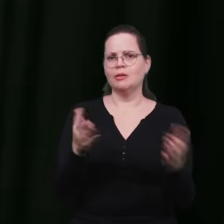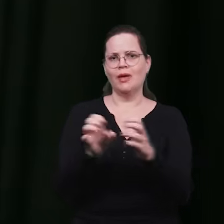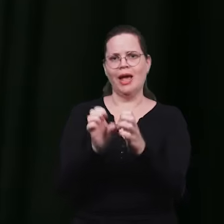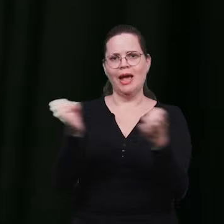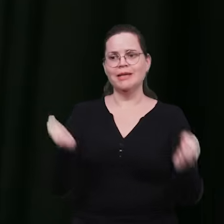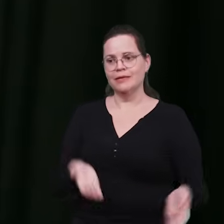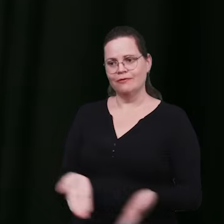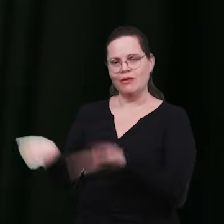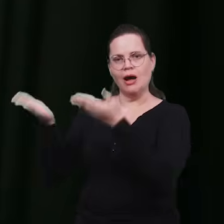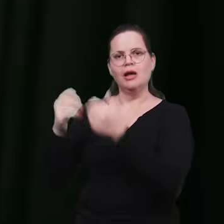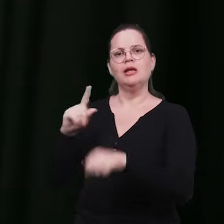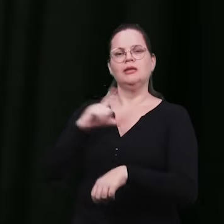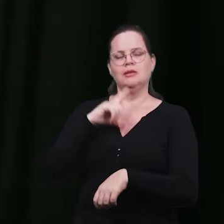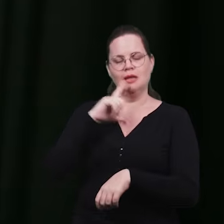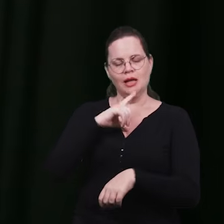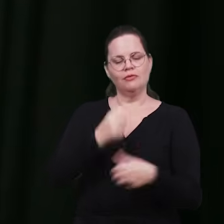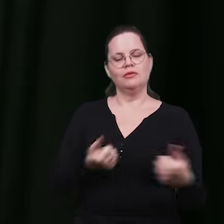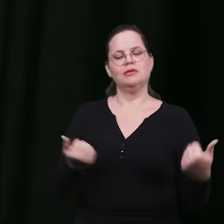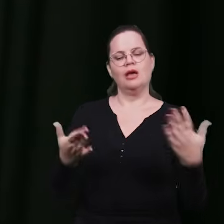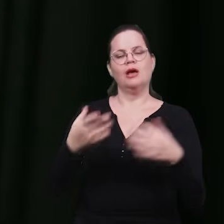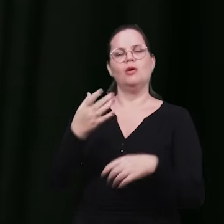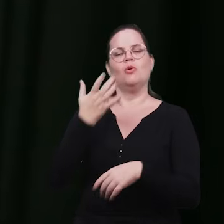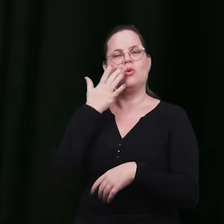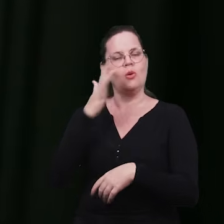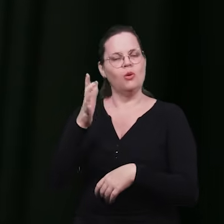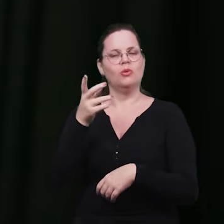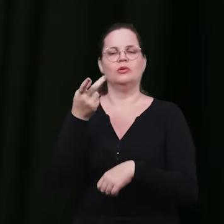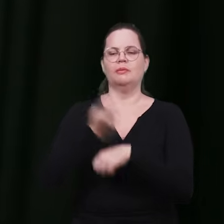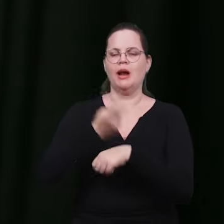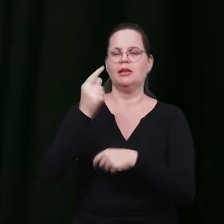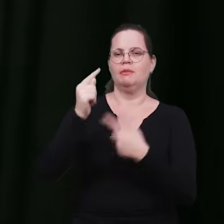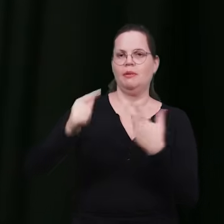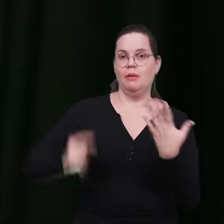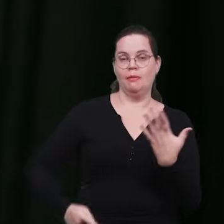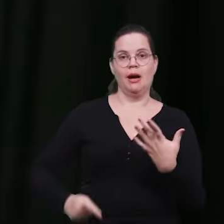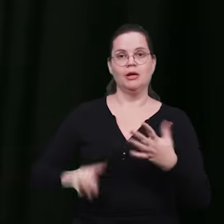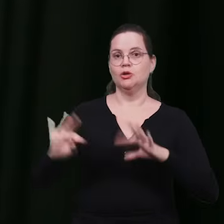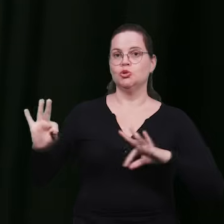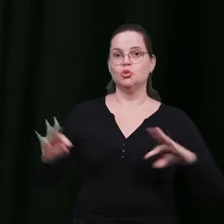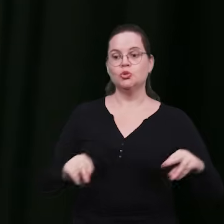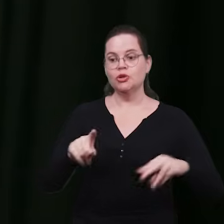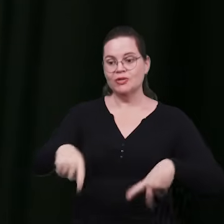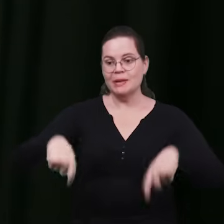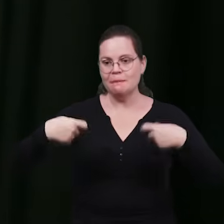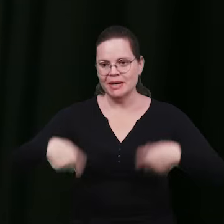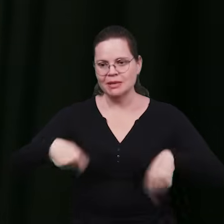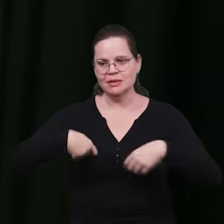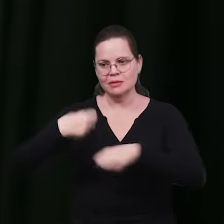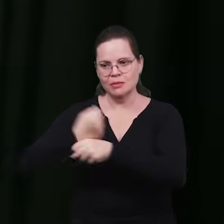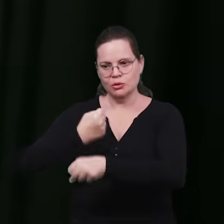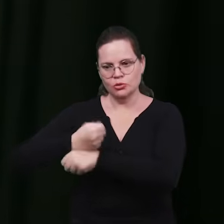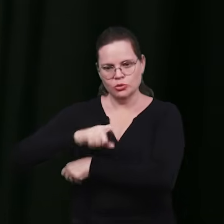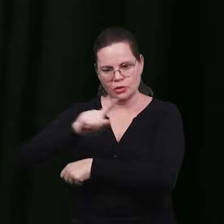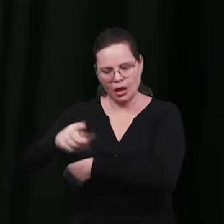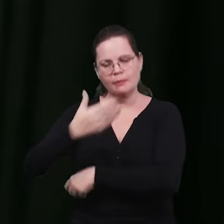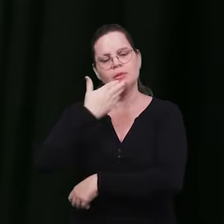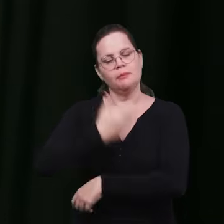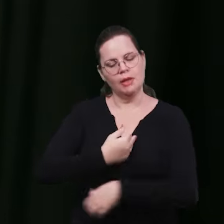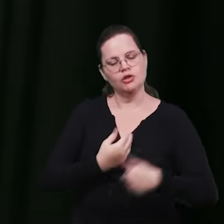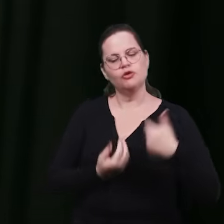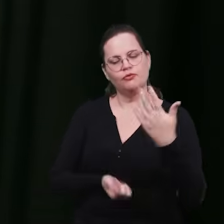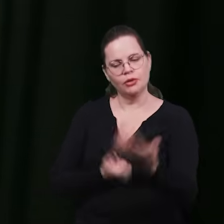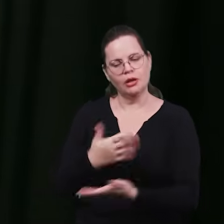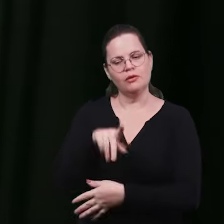todos a fornecer a Esdras tudo que ele necessitaria para a obra que ele iria realizar em